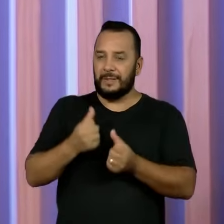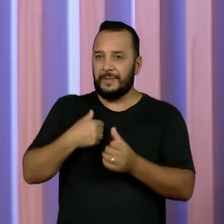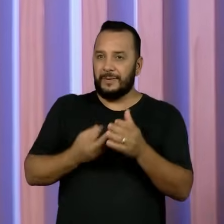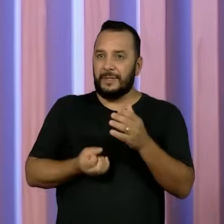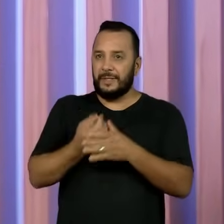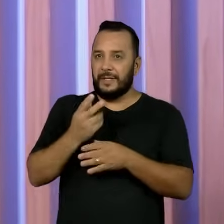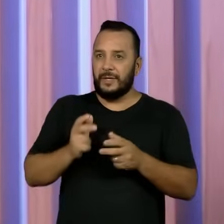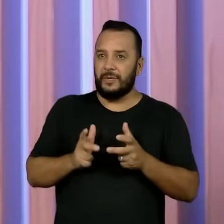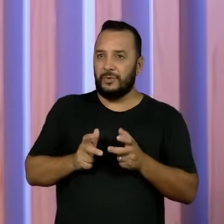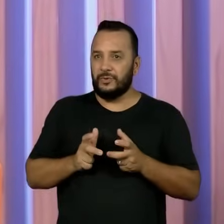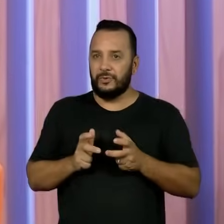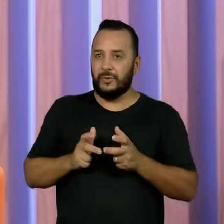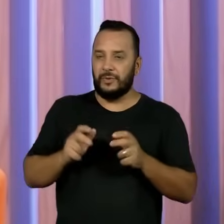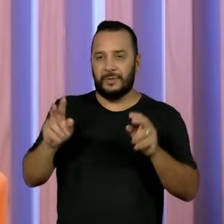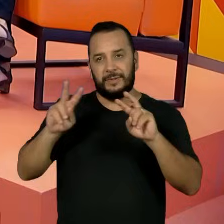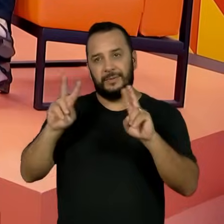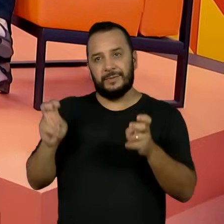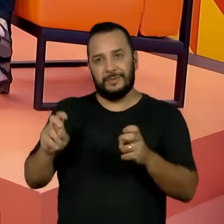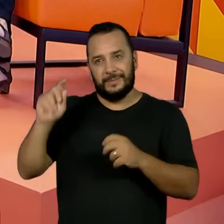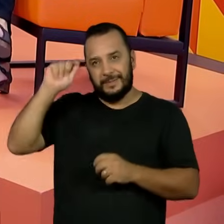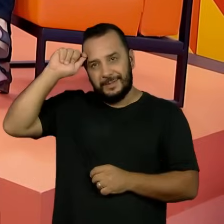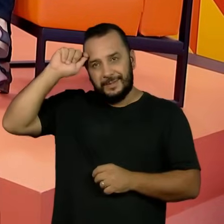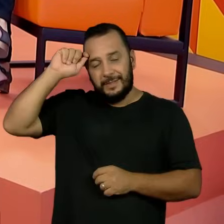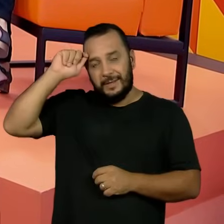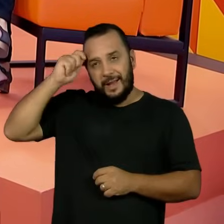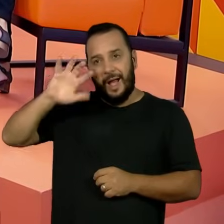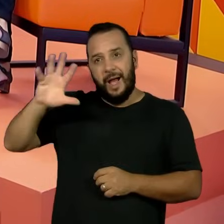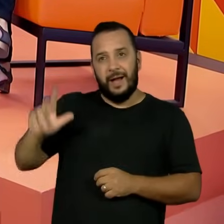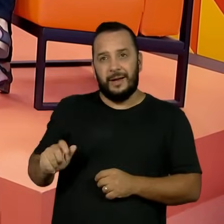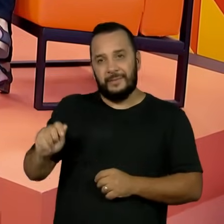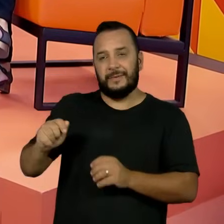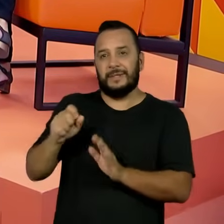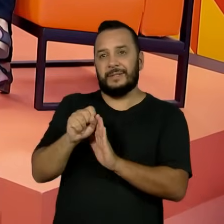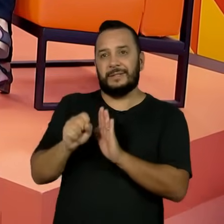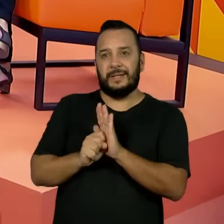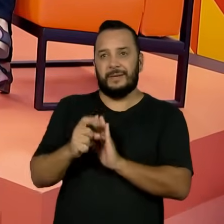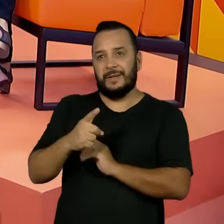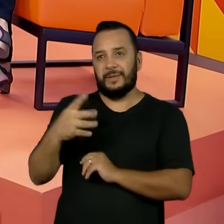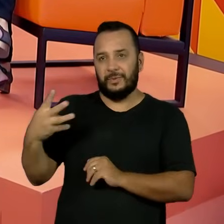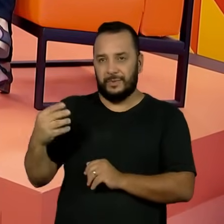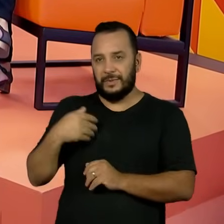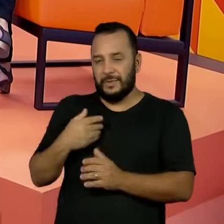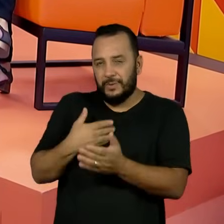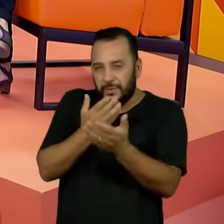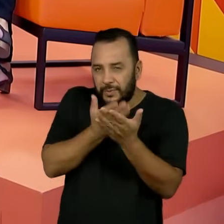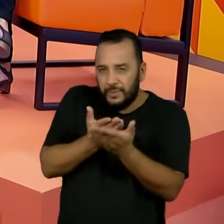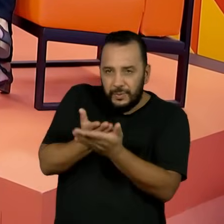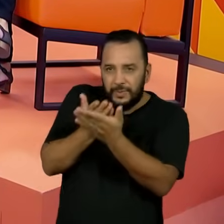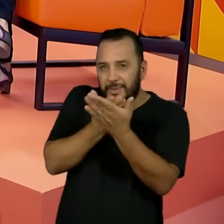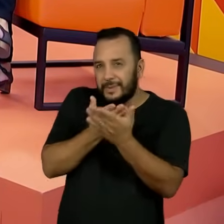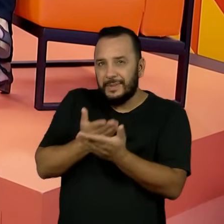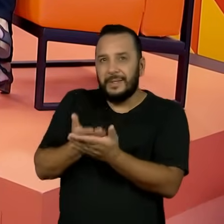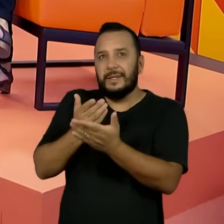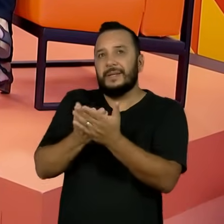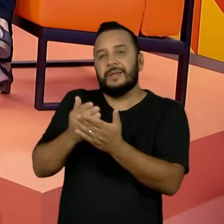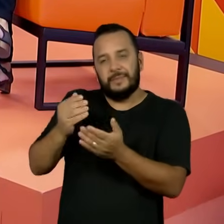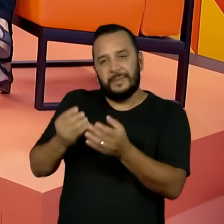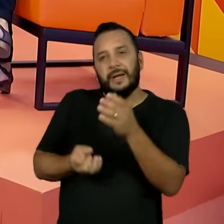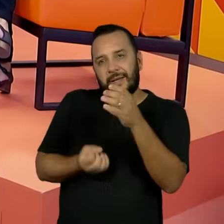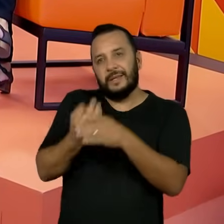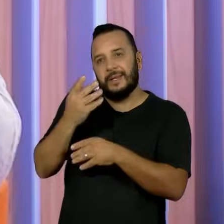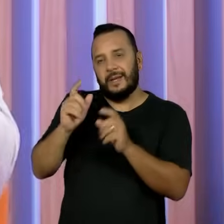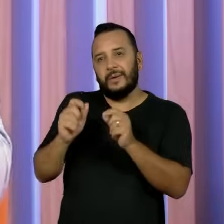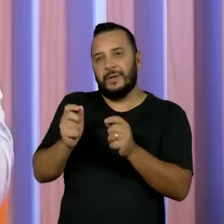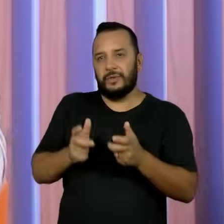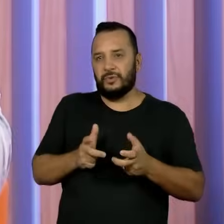jogo sobre África século XIV. E como todo bom historiador, eu tive que estudar muito sobre, afinal de contas, como é fazer um jogo.